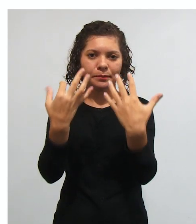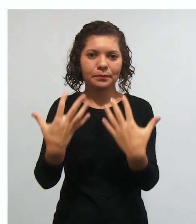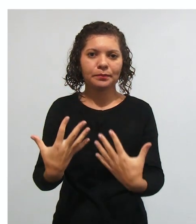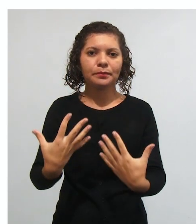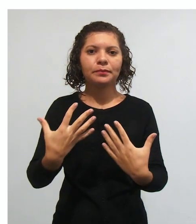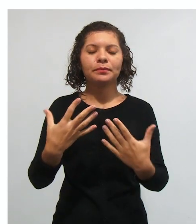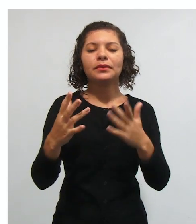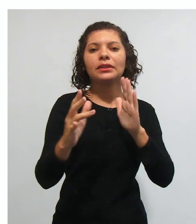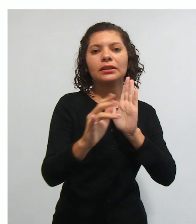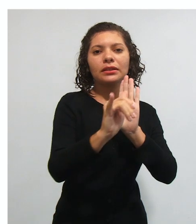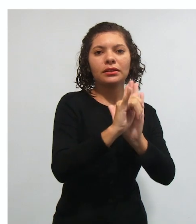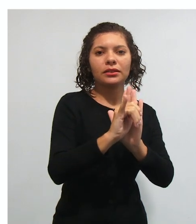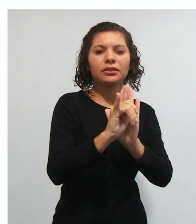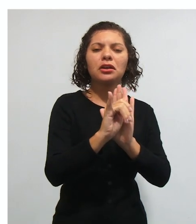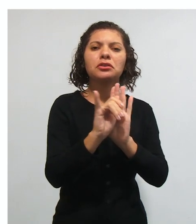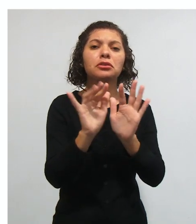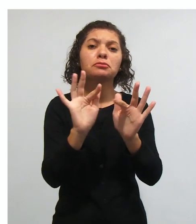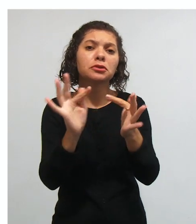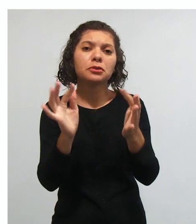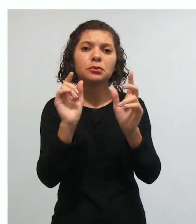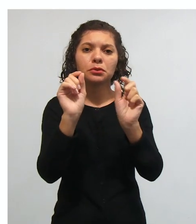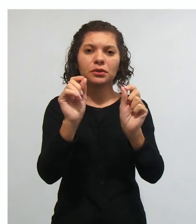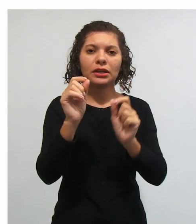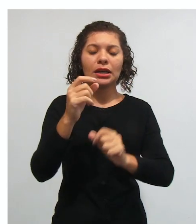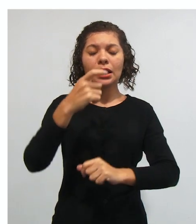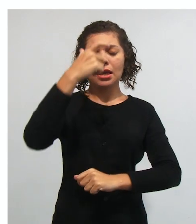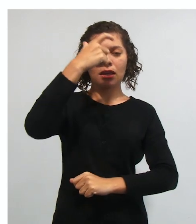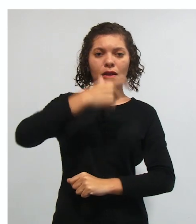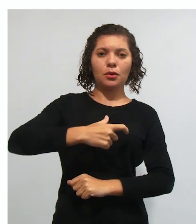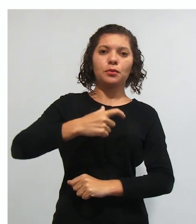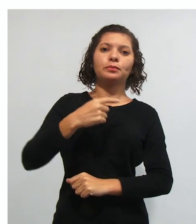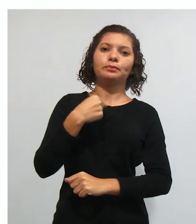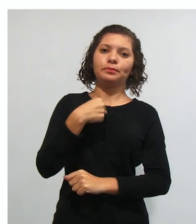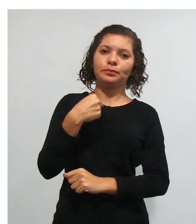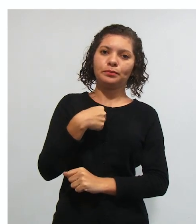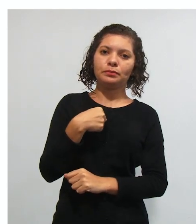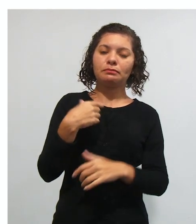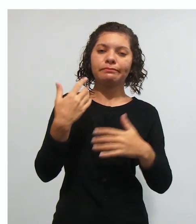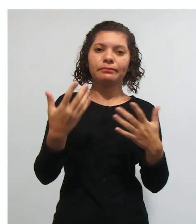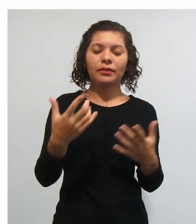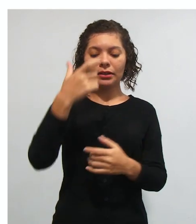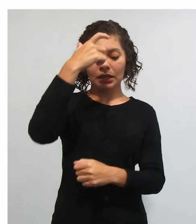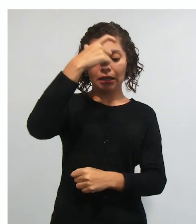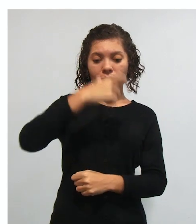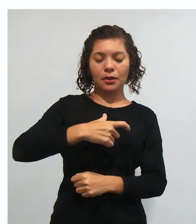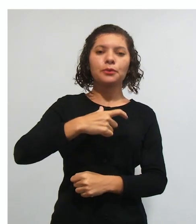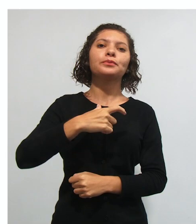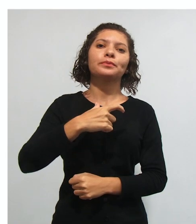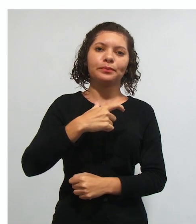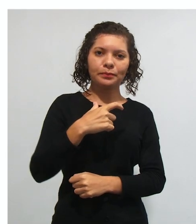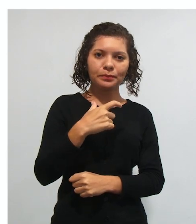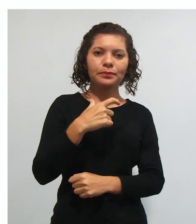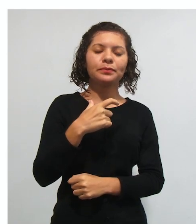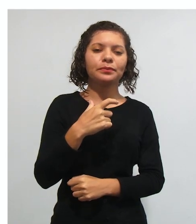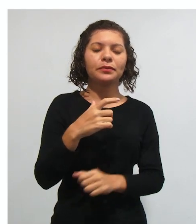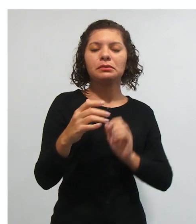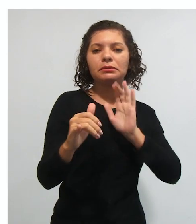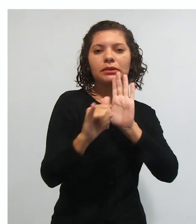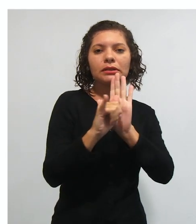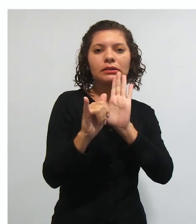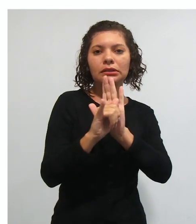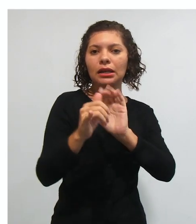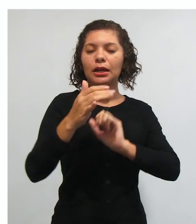quê que identidade é simplesmente aqui aquilo que se é então trata--se daquilo que eu sou a identidade assim